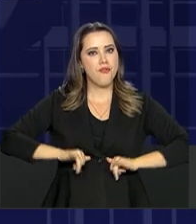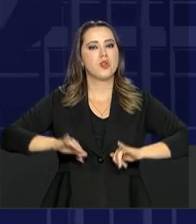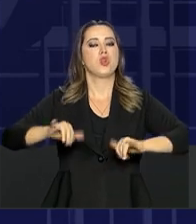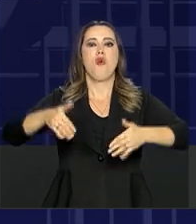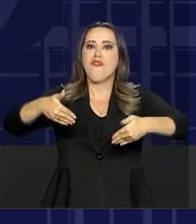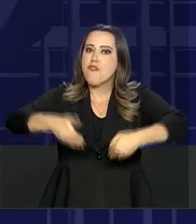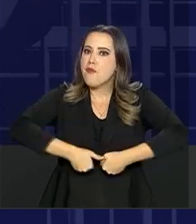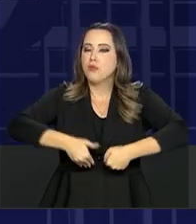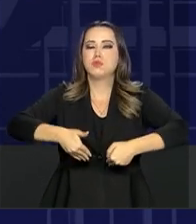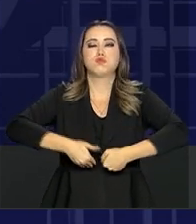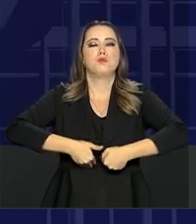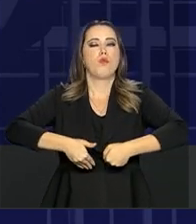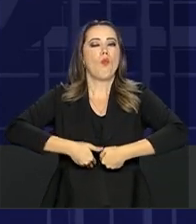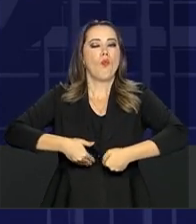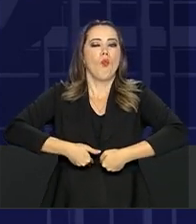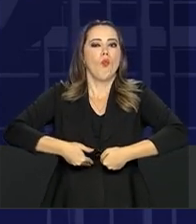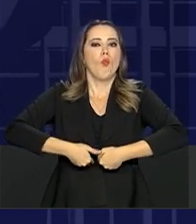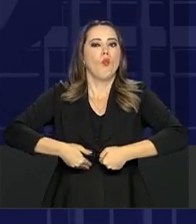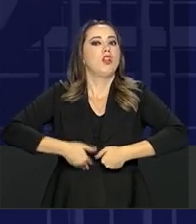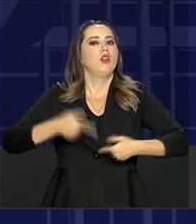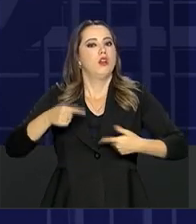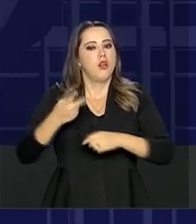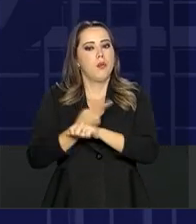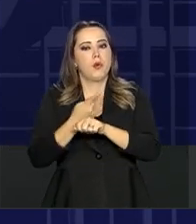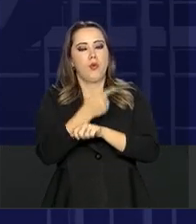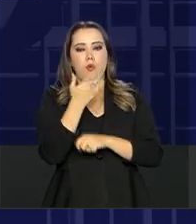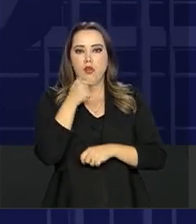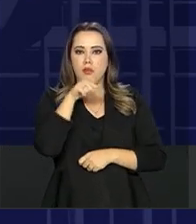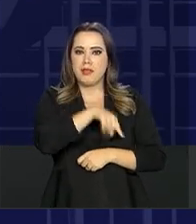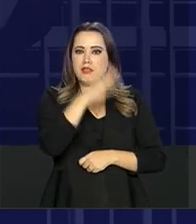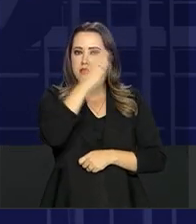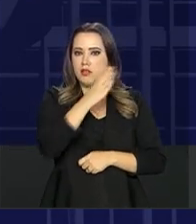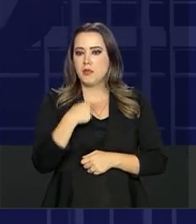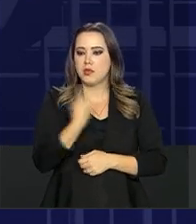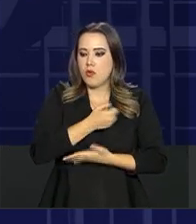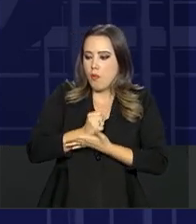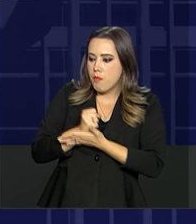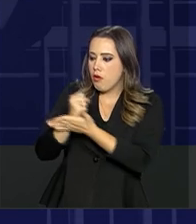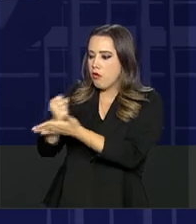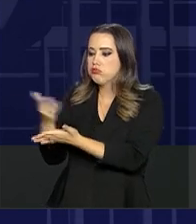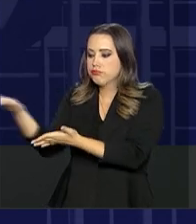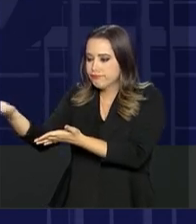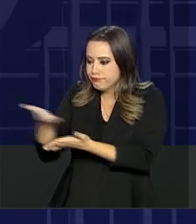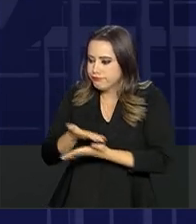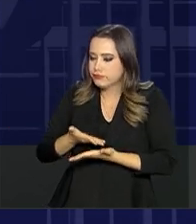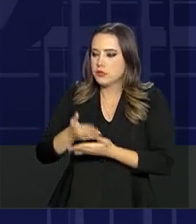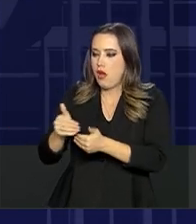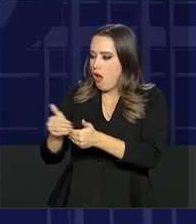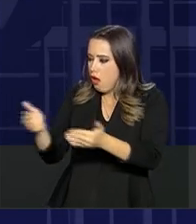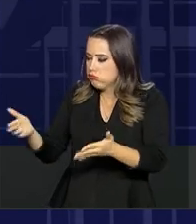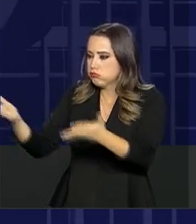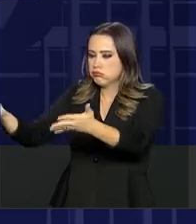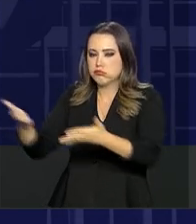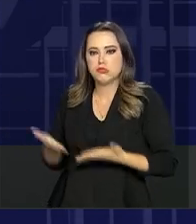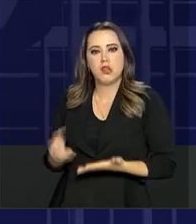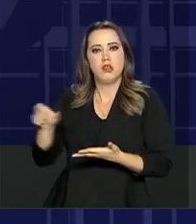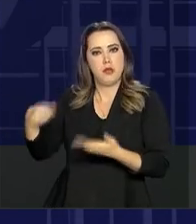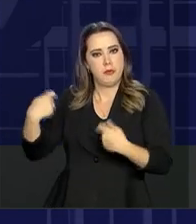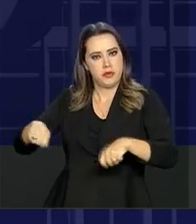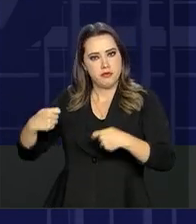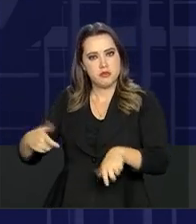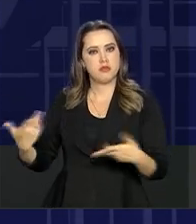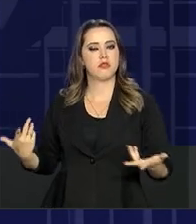fome lá na Venezuela e buscam um abrigo aqui no Brasil, e nós temos, com esta operação acolhida, nós temos